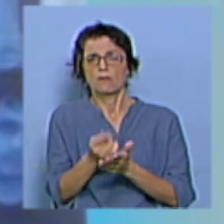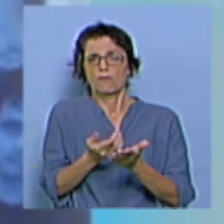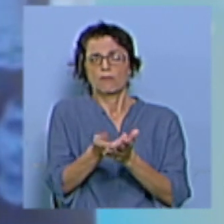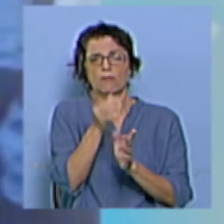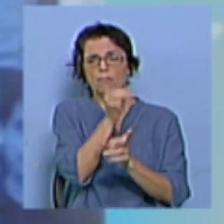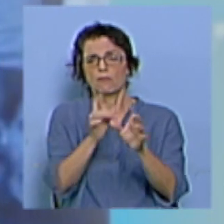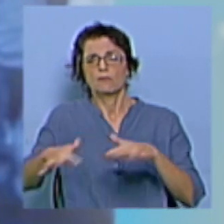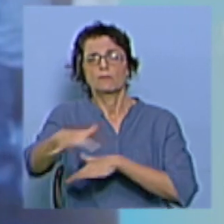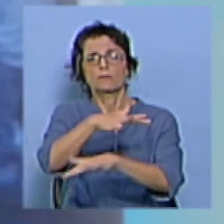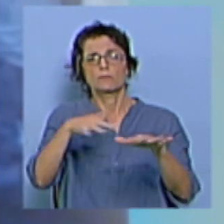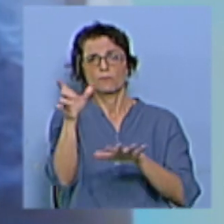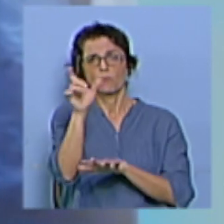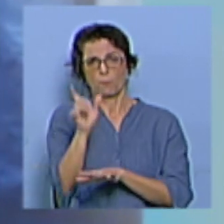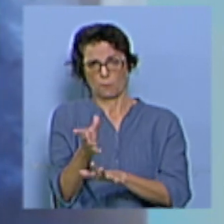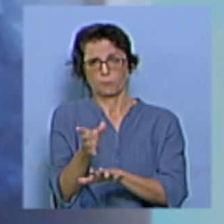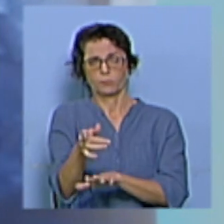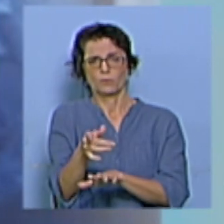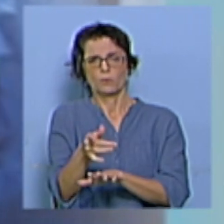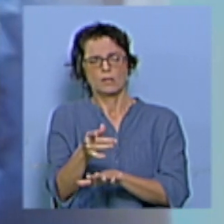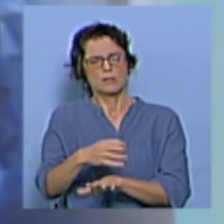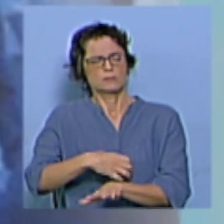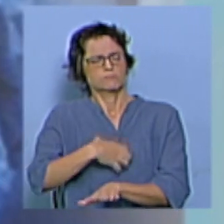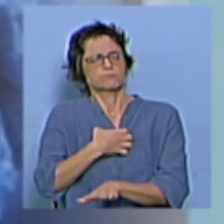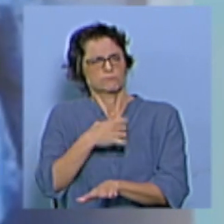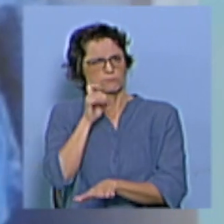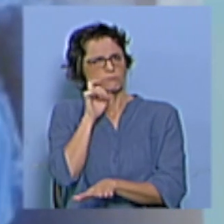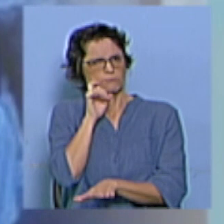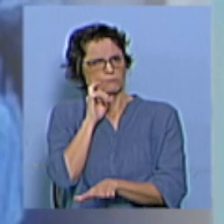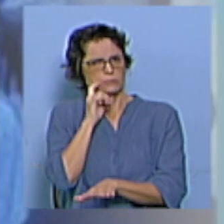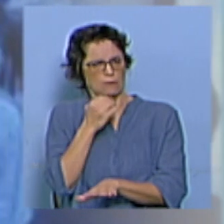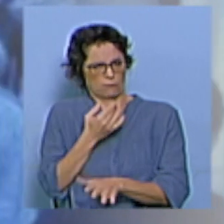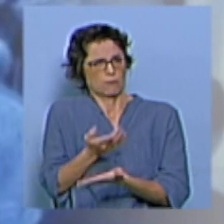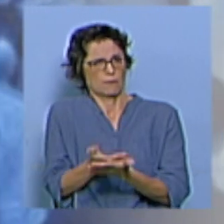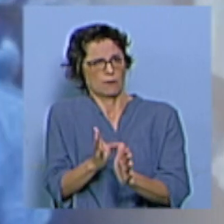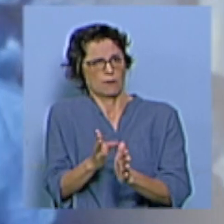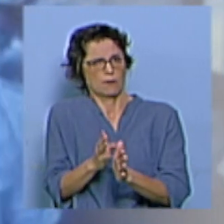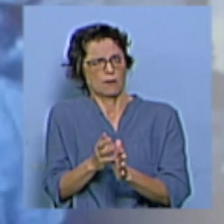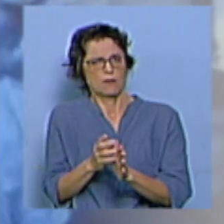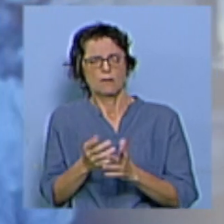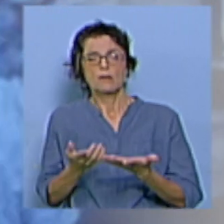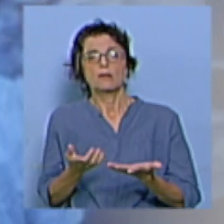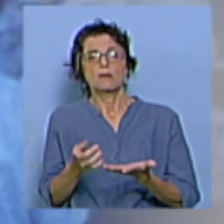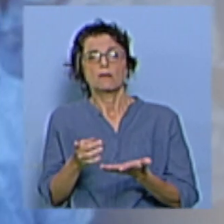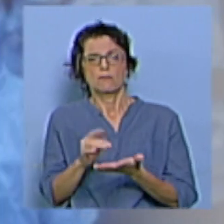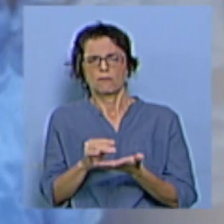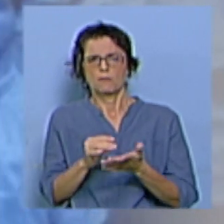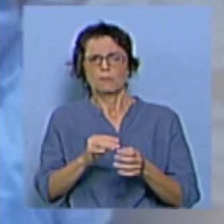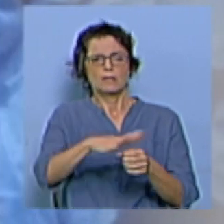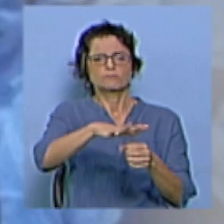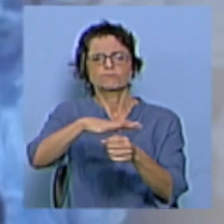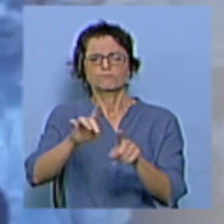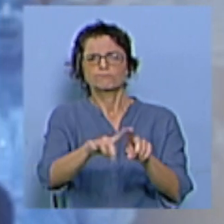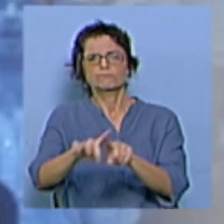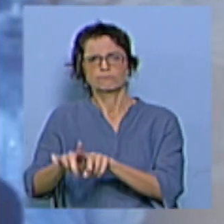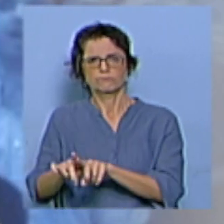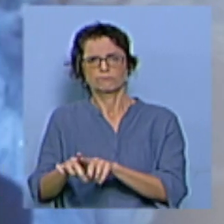e a Portugal não apenas um sentimento de segurança que tem garantido em todas as frentes e em todos os sentidos, mas